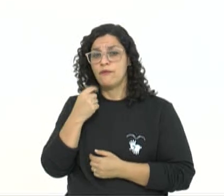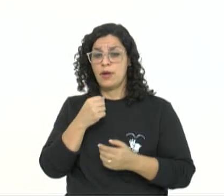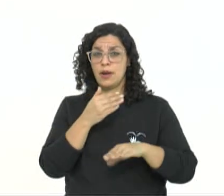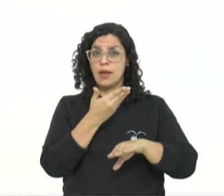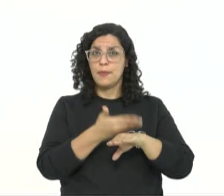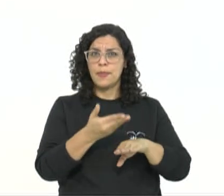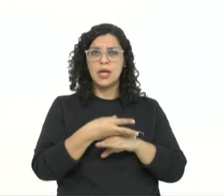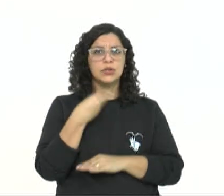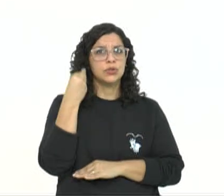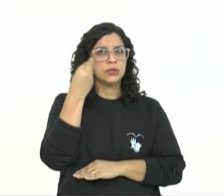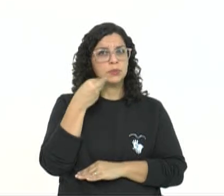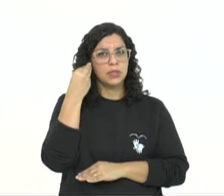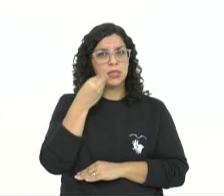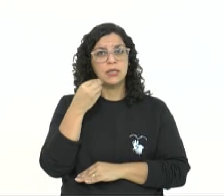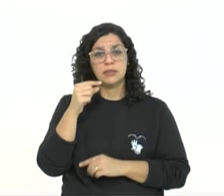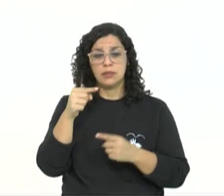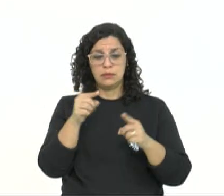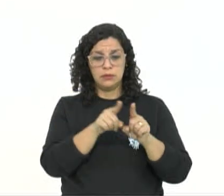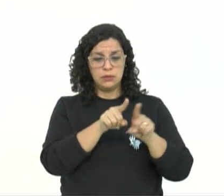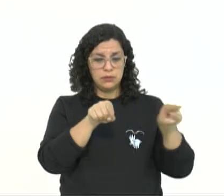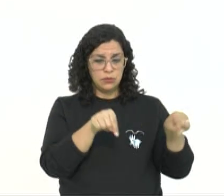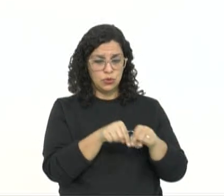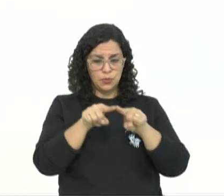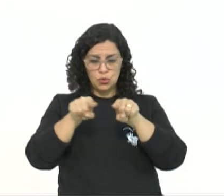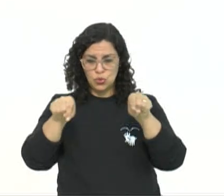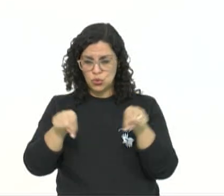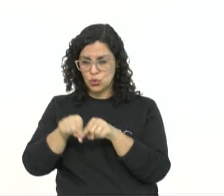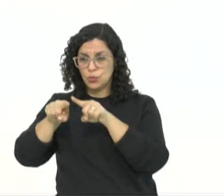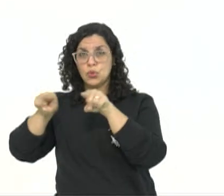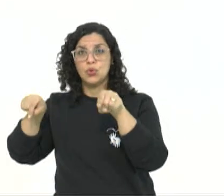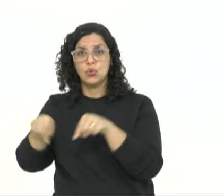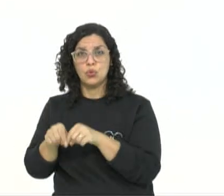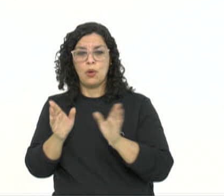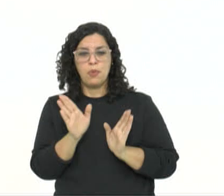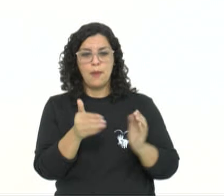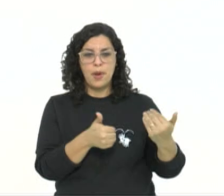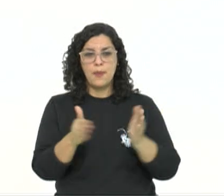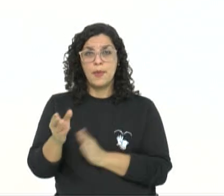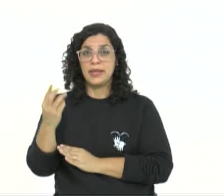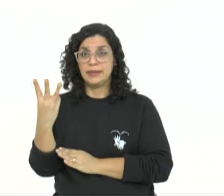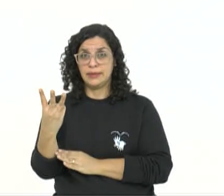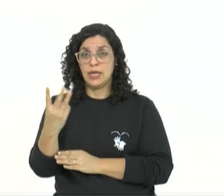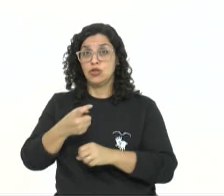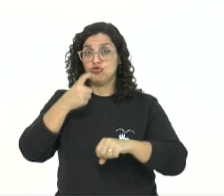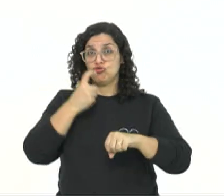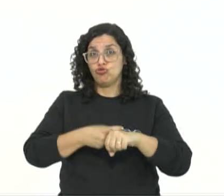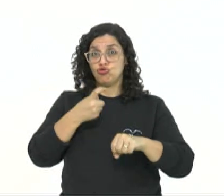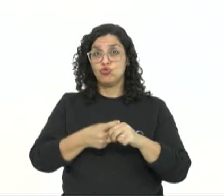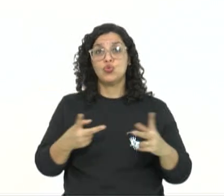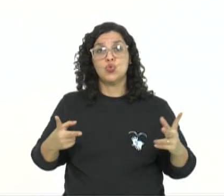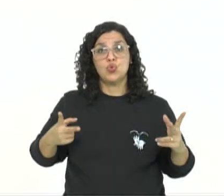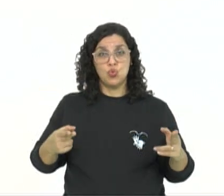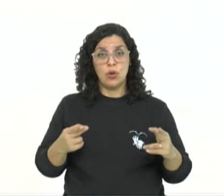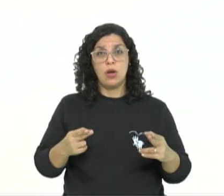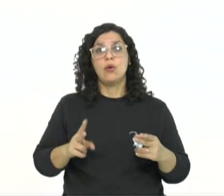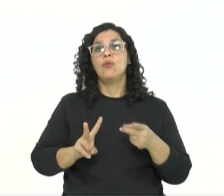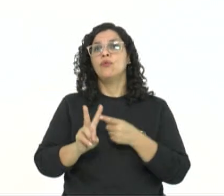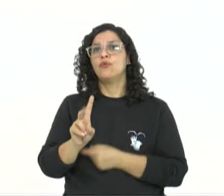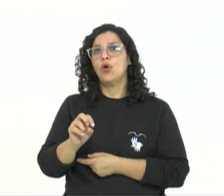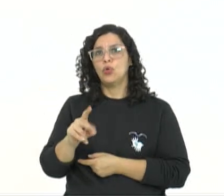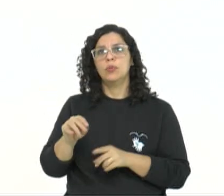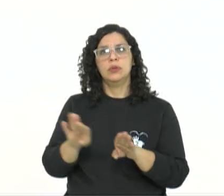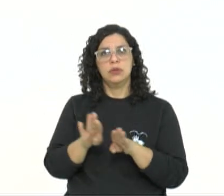atividade experimental, 3 cubos de mesmo tamanho, ou seja, mesmo volume, maciços e homogêneos, são colocados